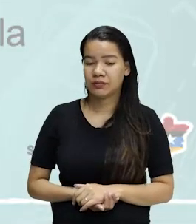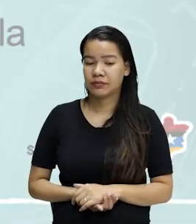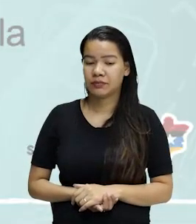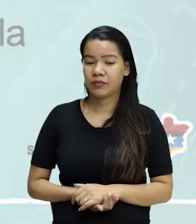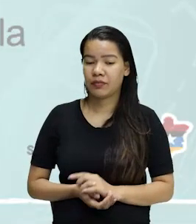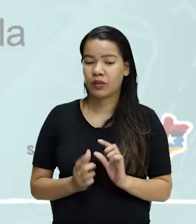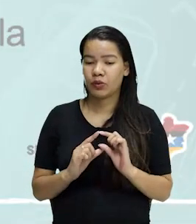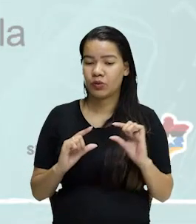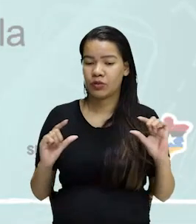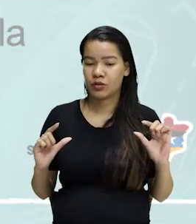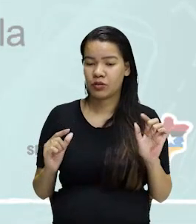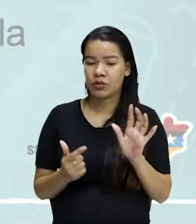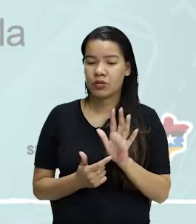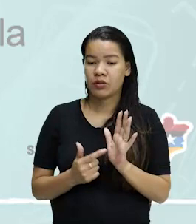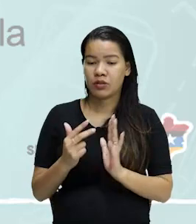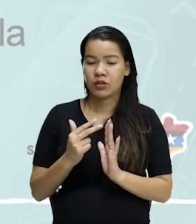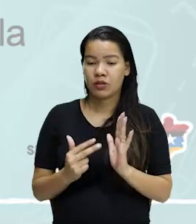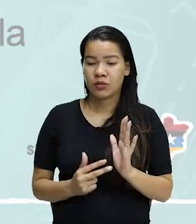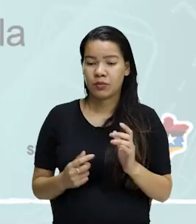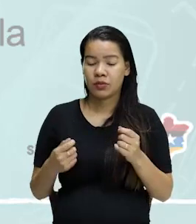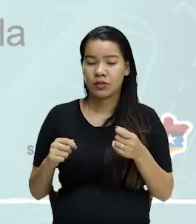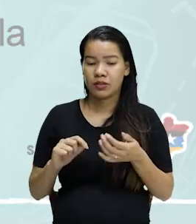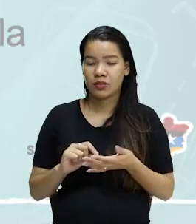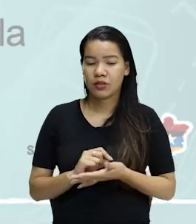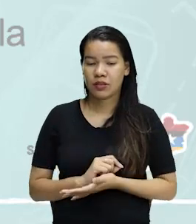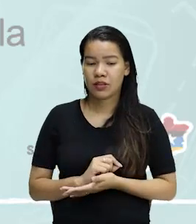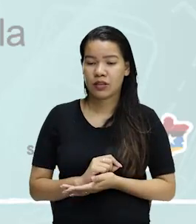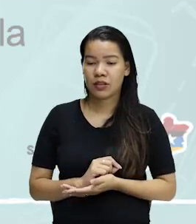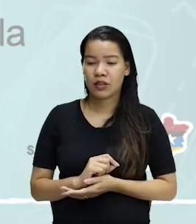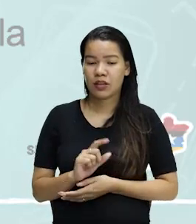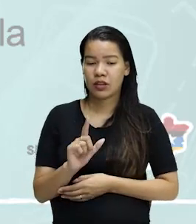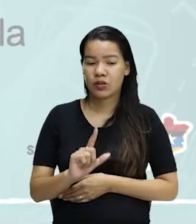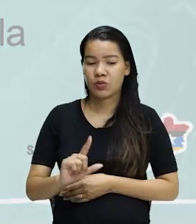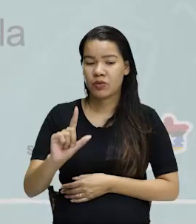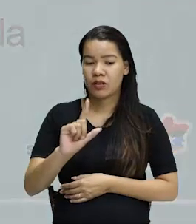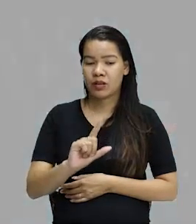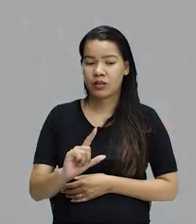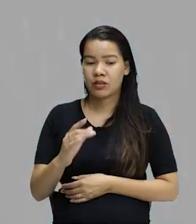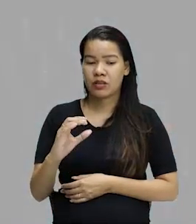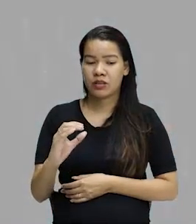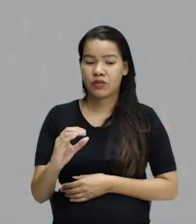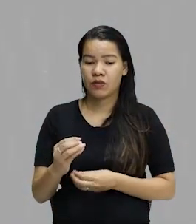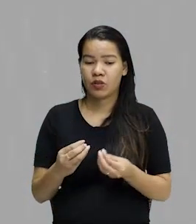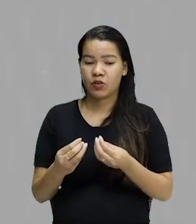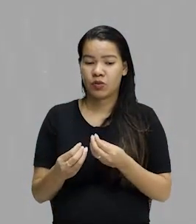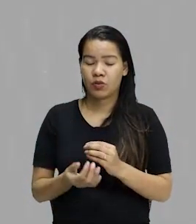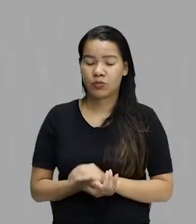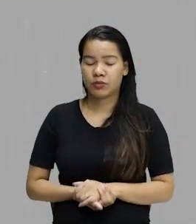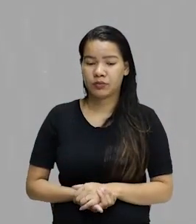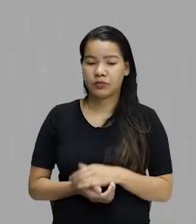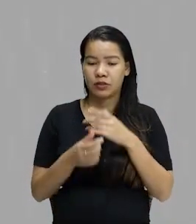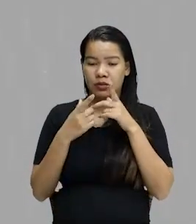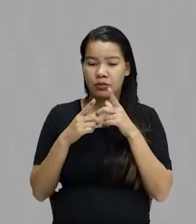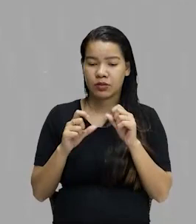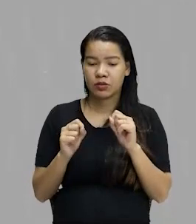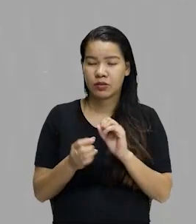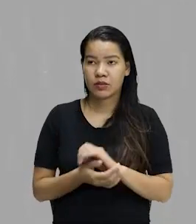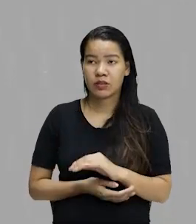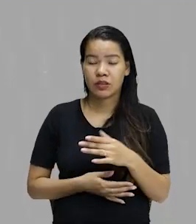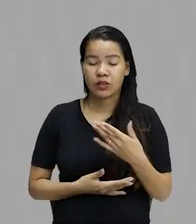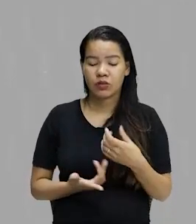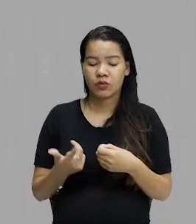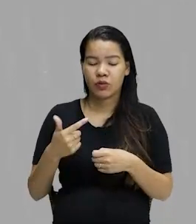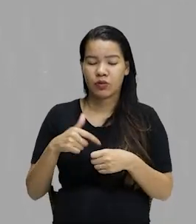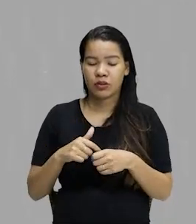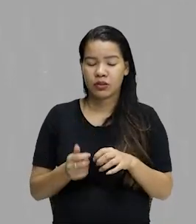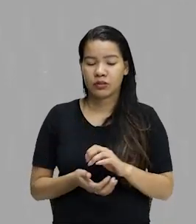O trecho destacado poderia ser reescrito em linguagem científica da seguinte forma. Então, voltando aqui, ó, o